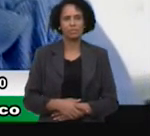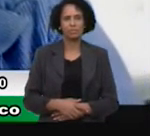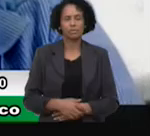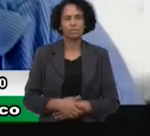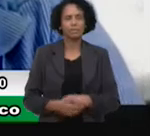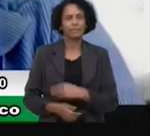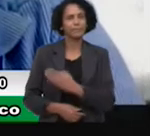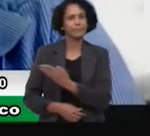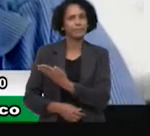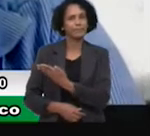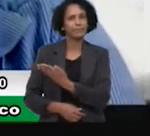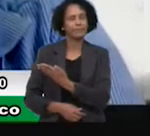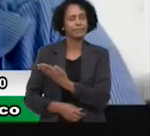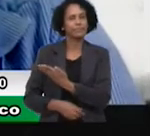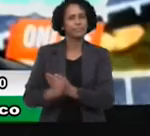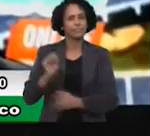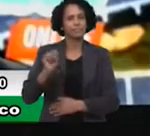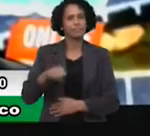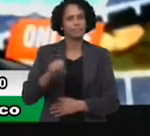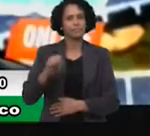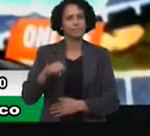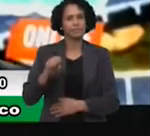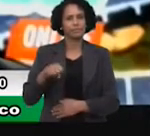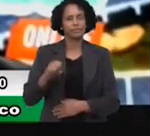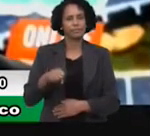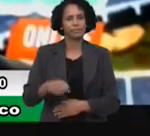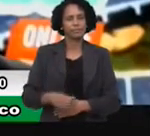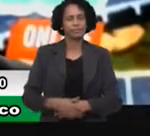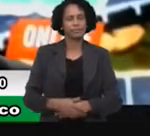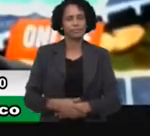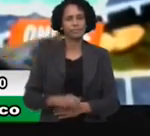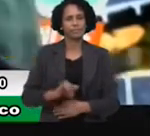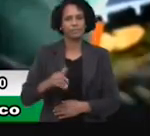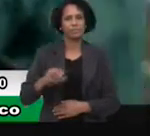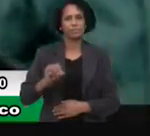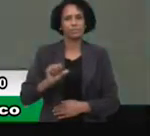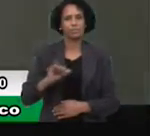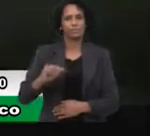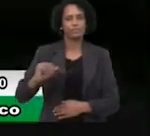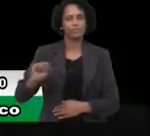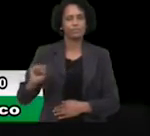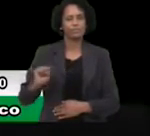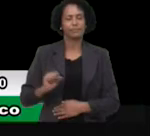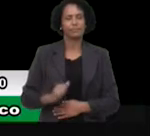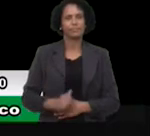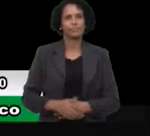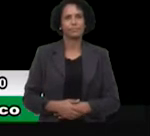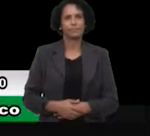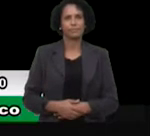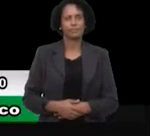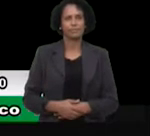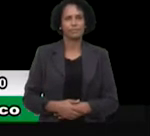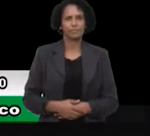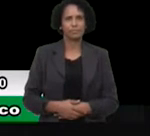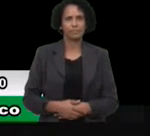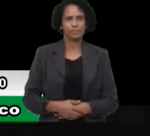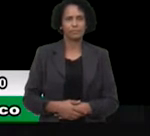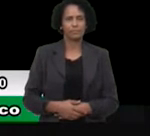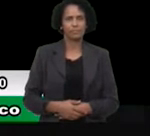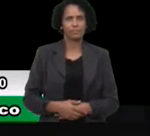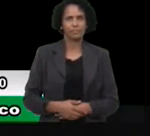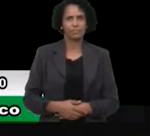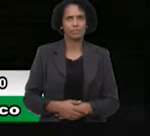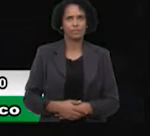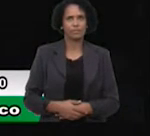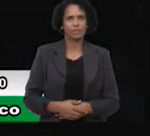secretário. Registrado o voto sim do nobre vereador Josias da Ju. Nobre vereador, professor Maurício Guiz, como vota, Vossa Excelência?